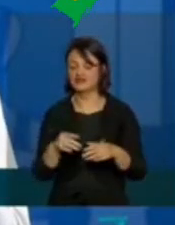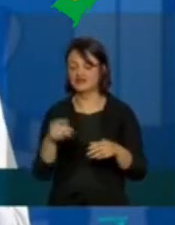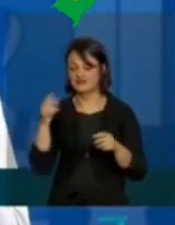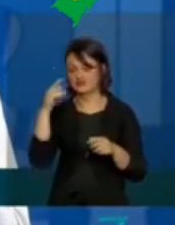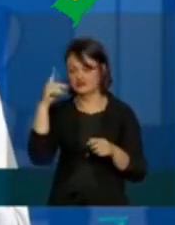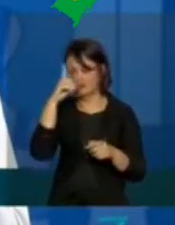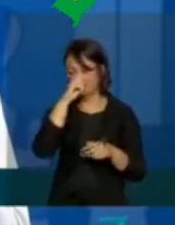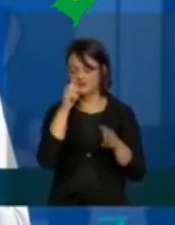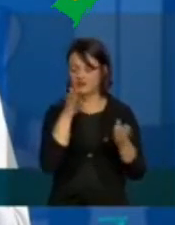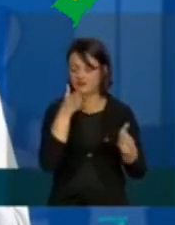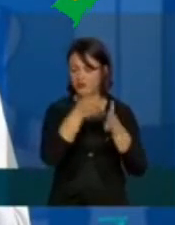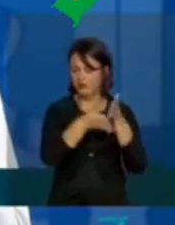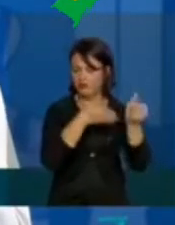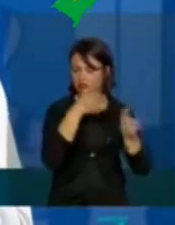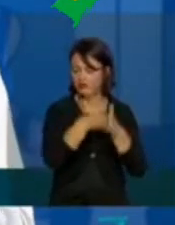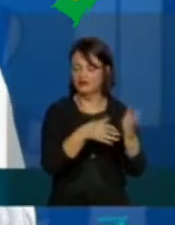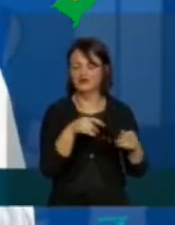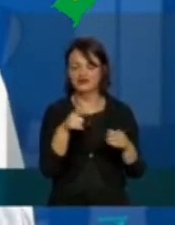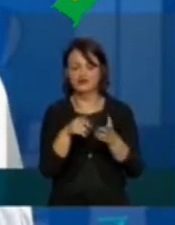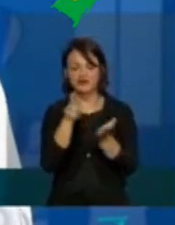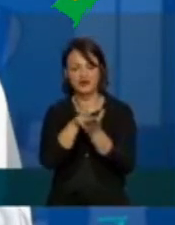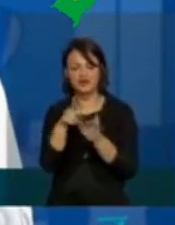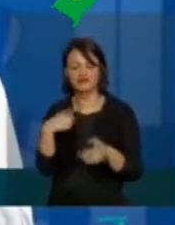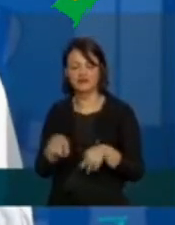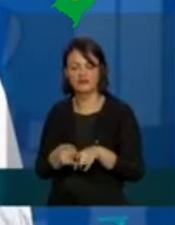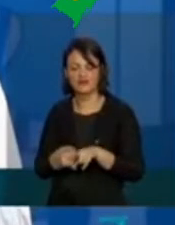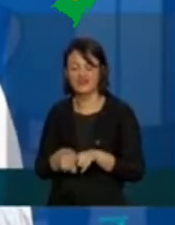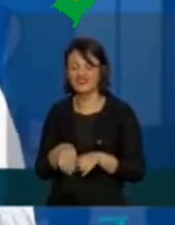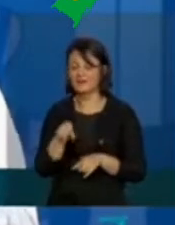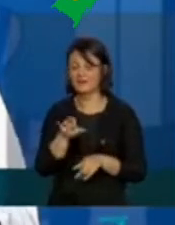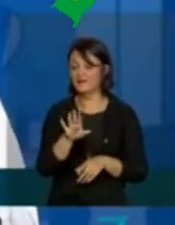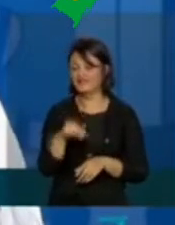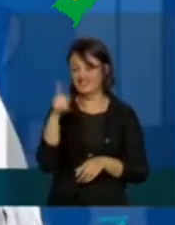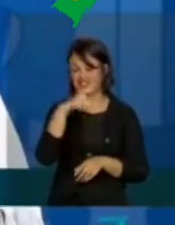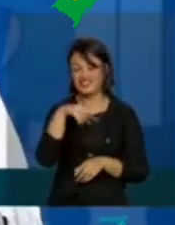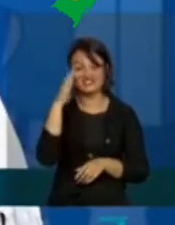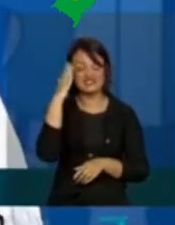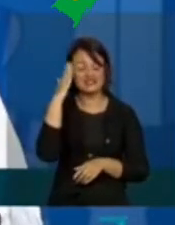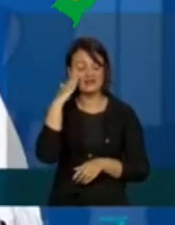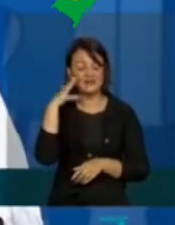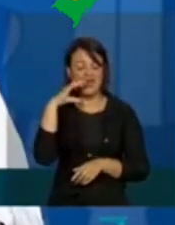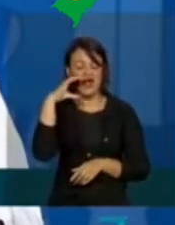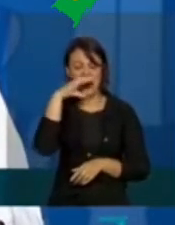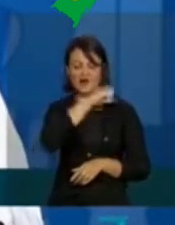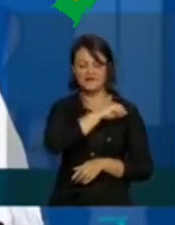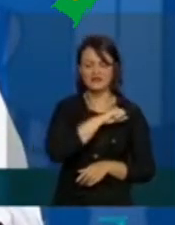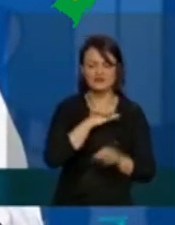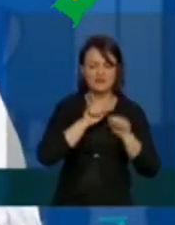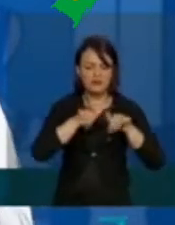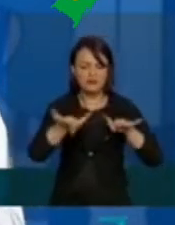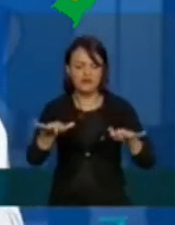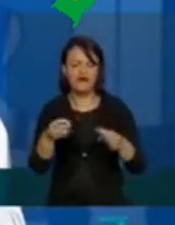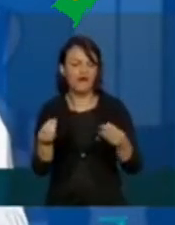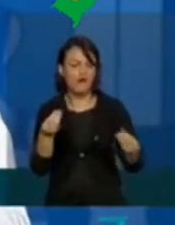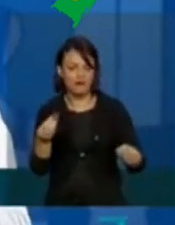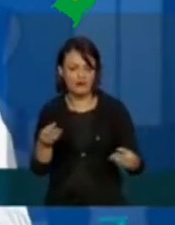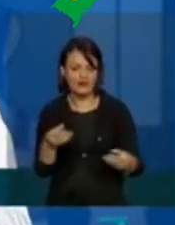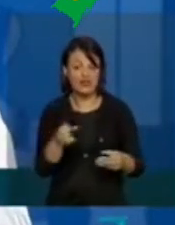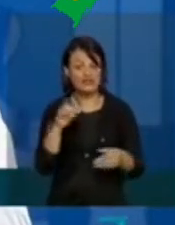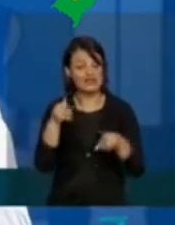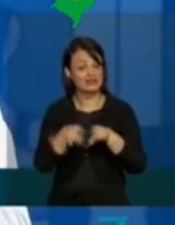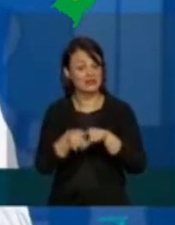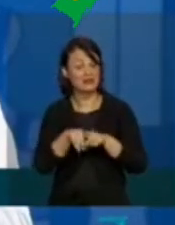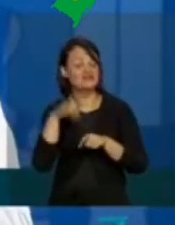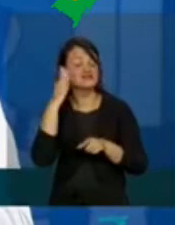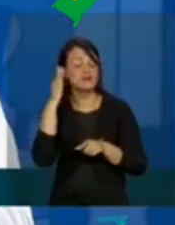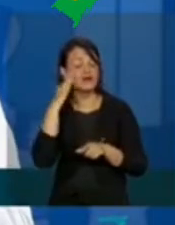e o número de leitos. Se nós soubermos qual é a velocidade de propagação e soubermos